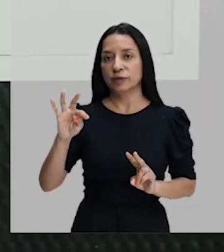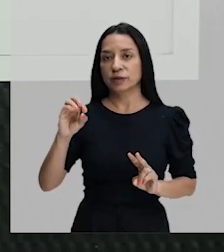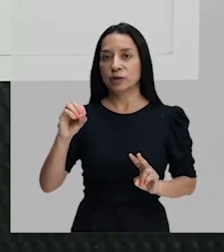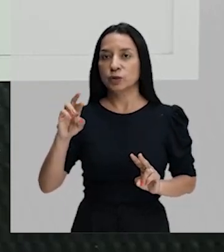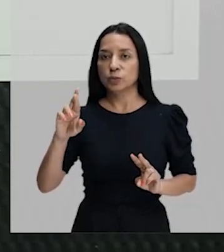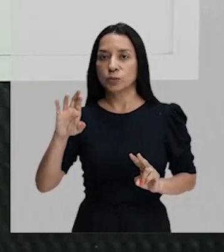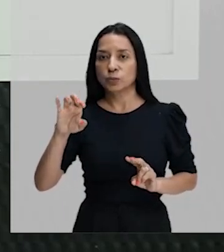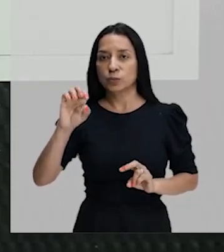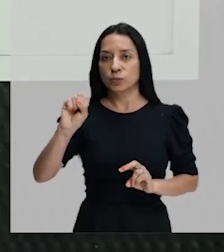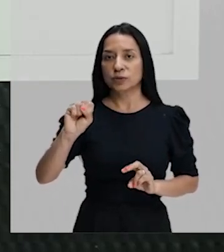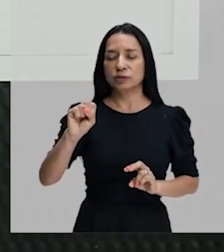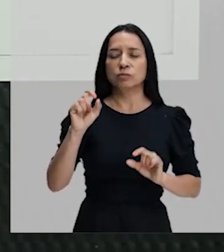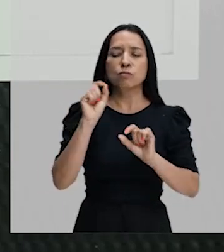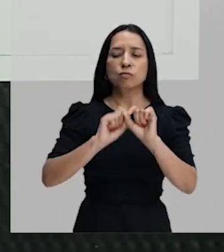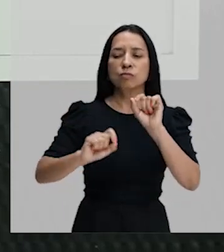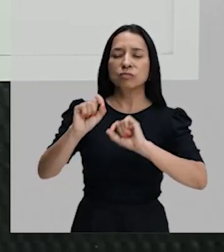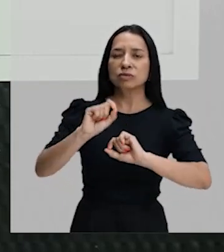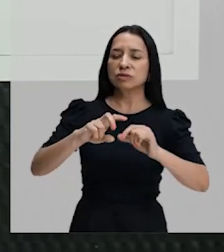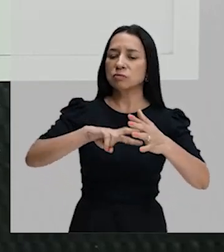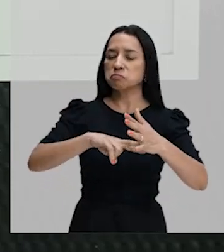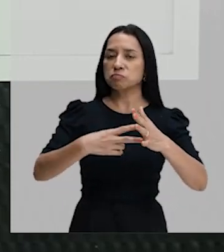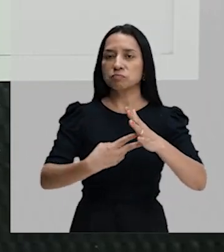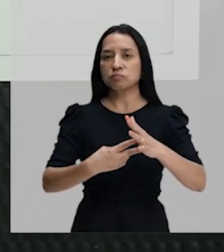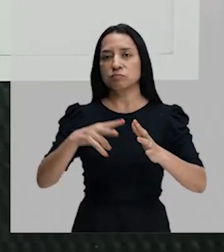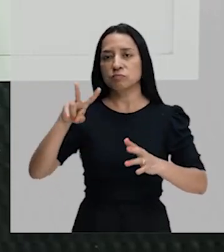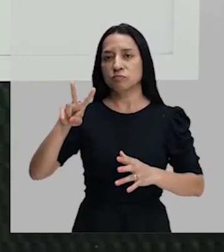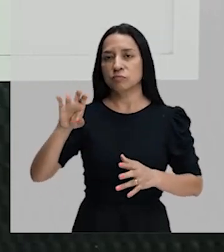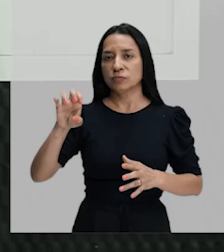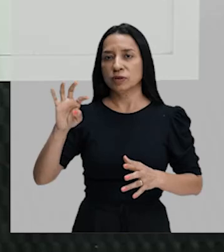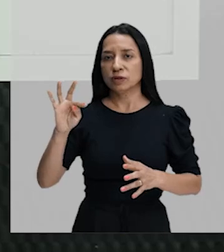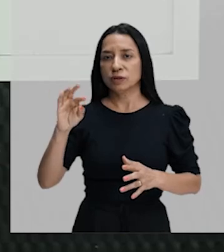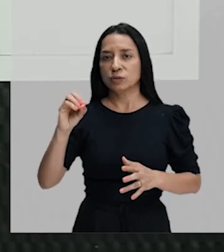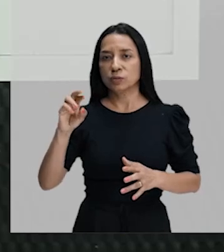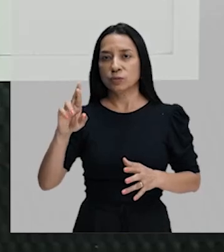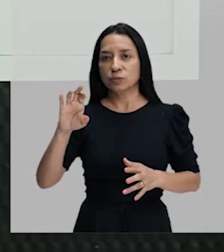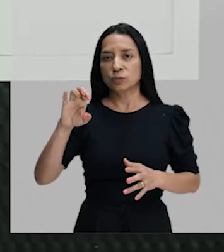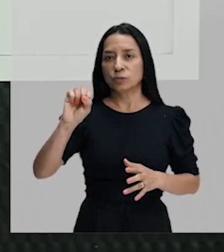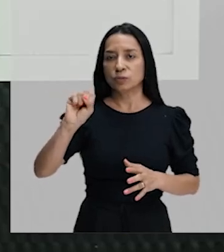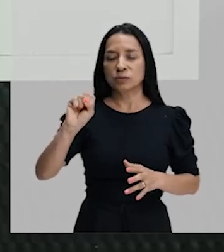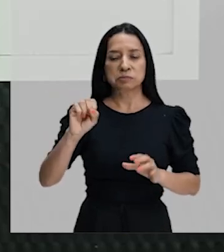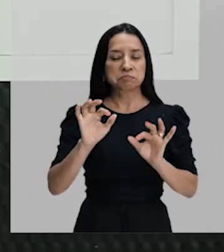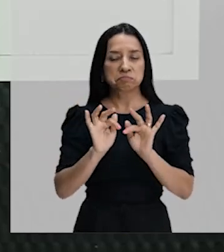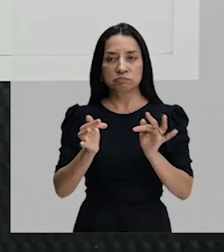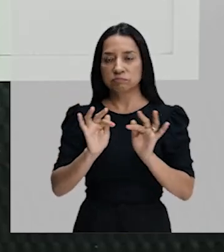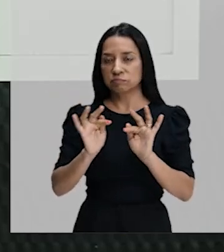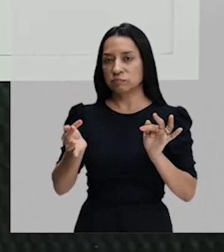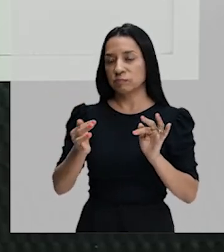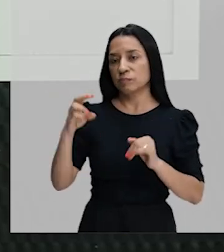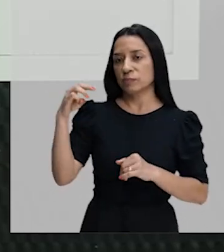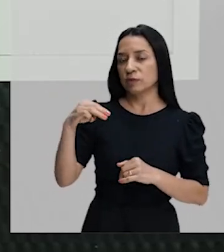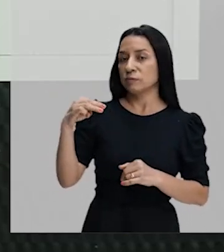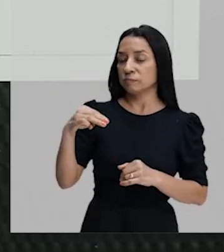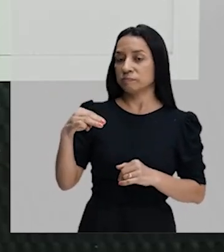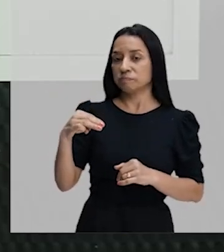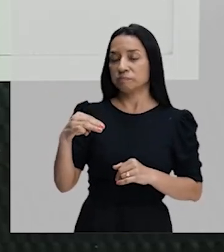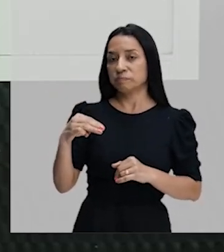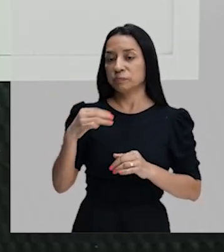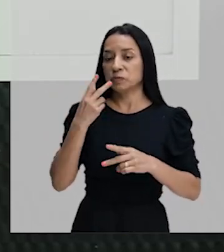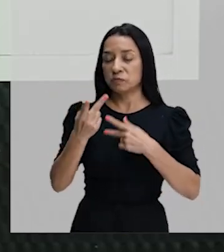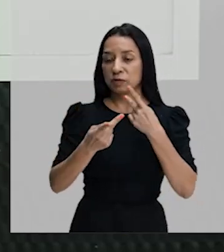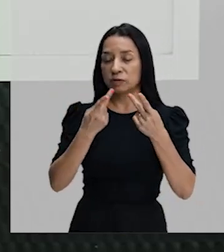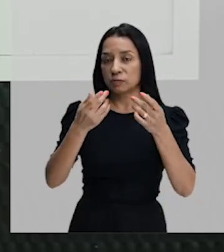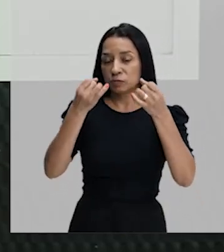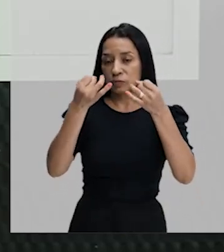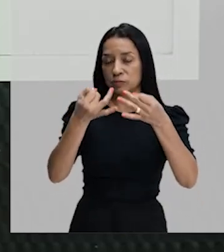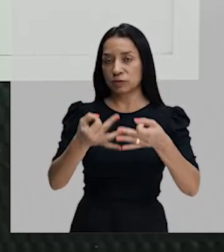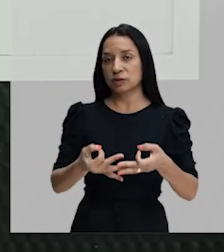são vetores, de fato, certo? É muito simples o entendimento. Matematicamente falando, um